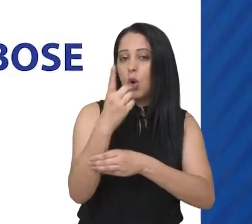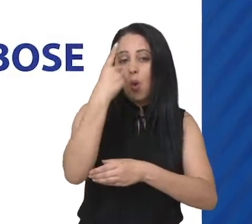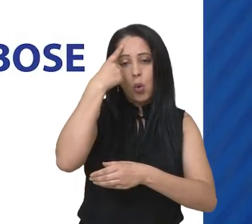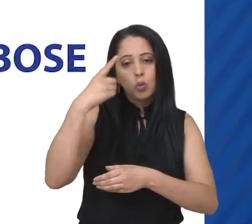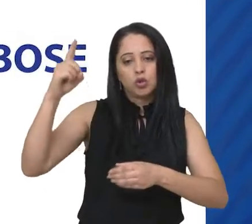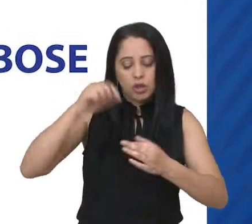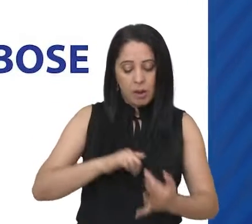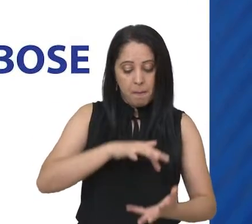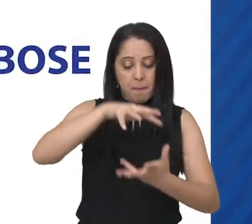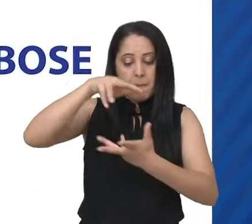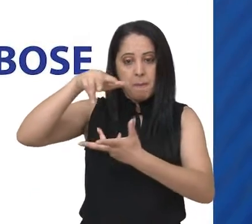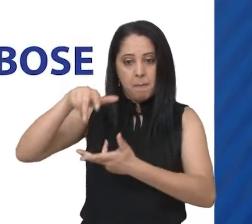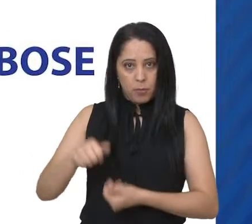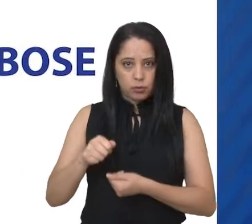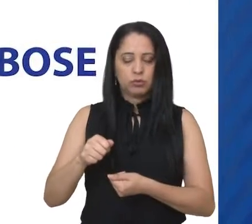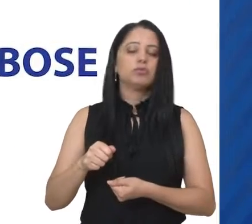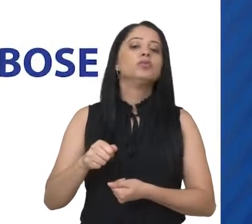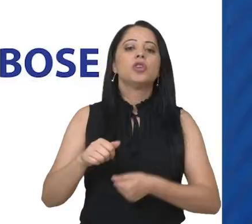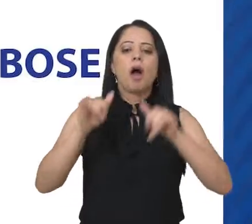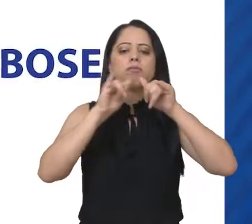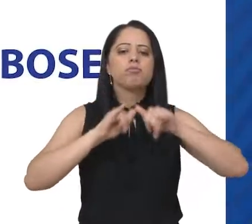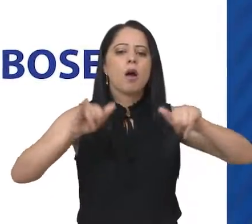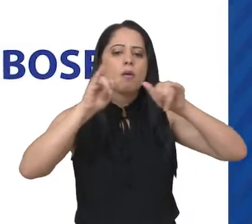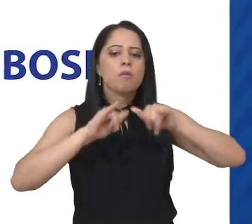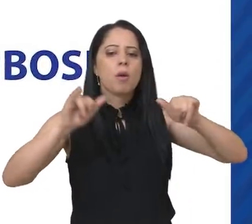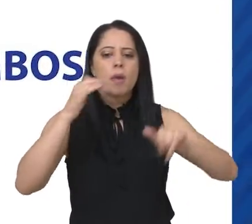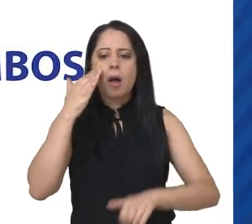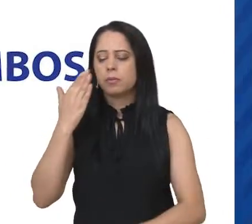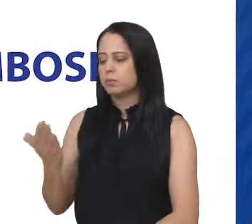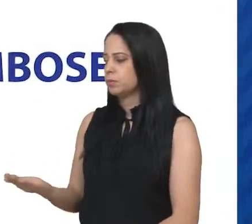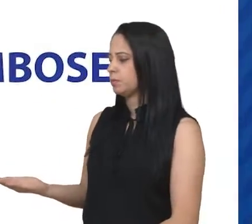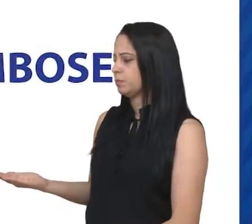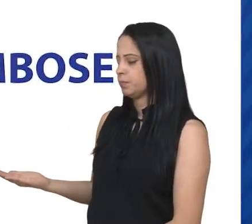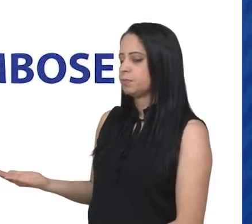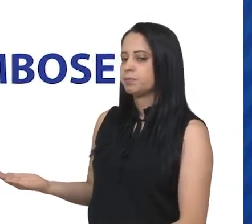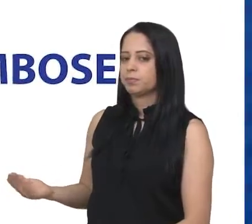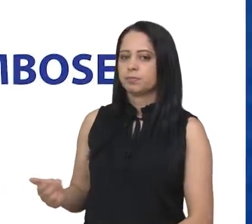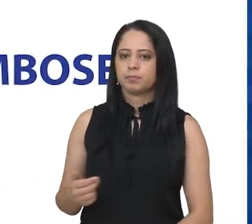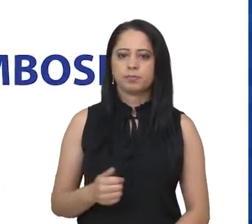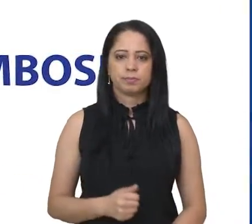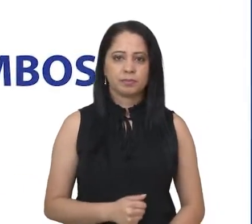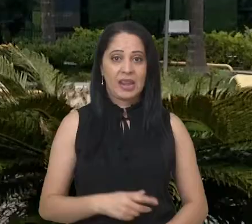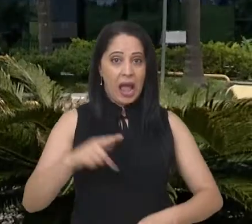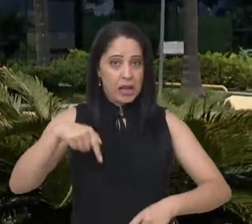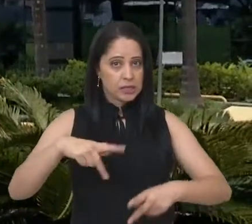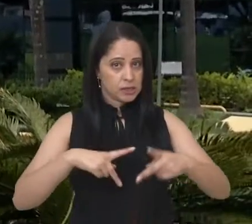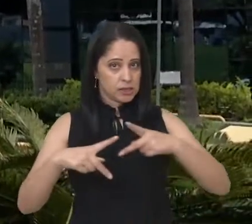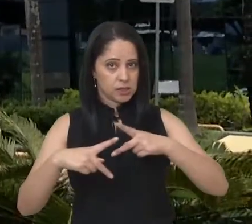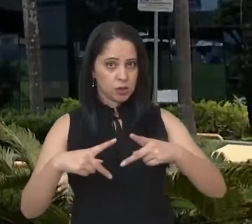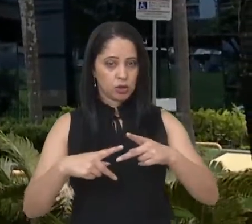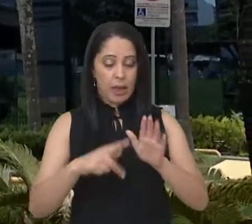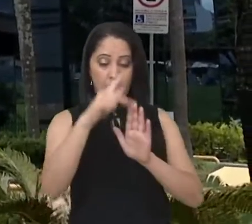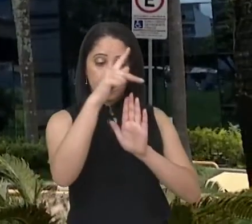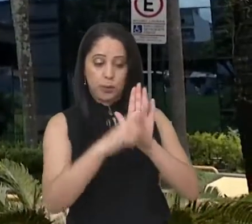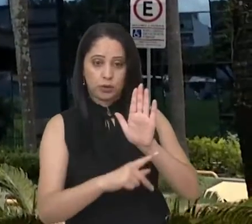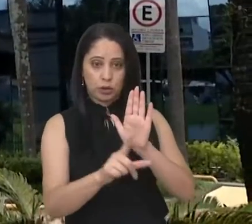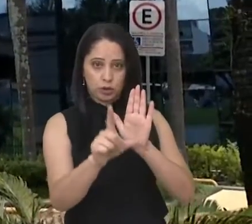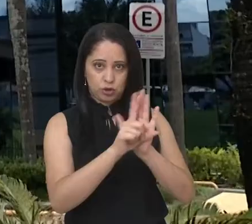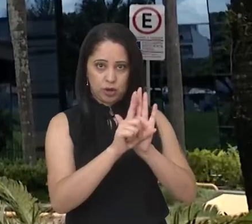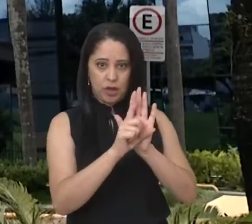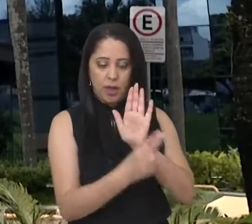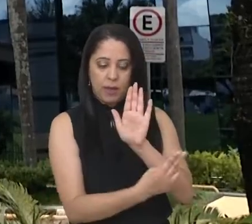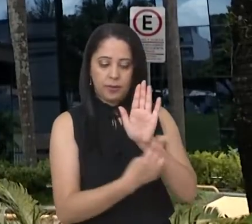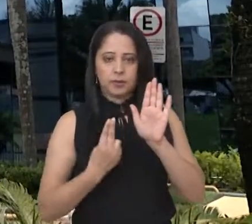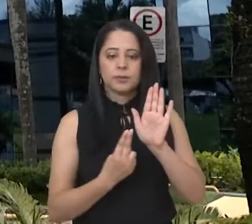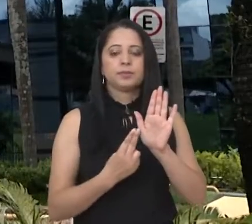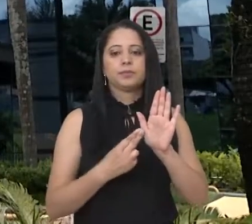de Conscientização sobre a Trombose, celebrado todos os anos no dia 13 de outubro. Em São José, um projeto de